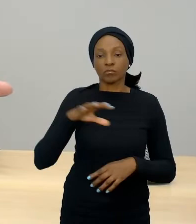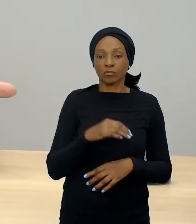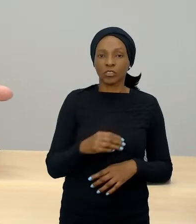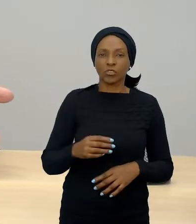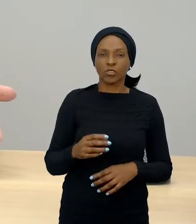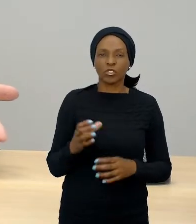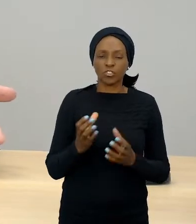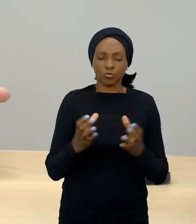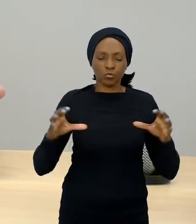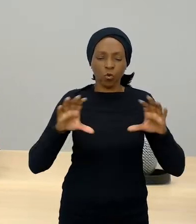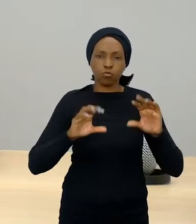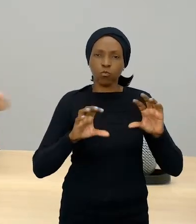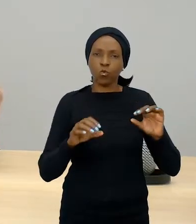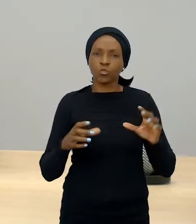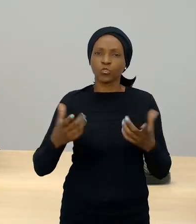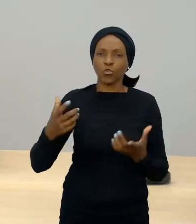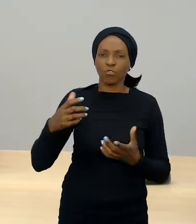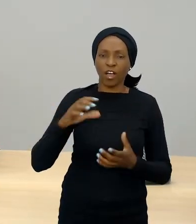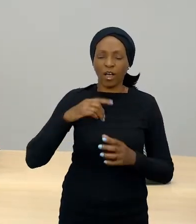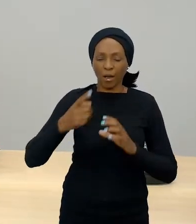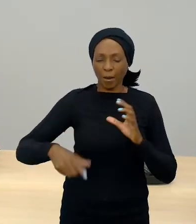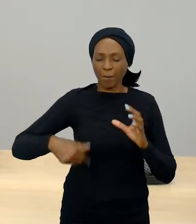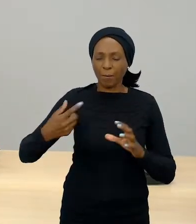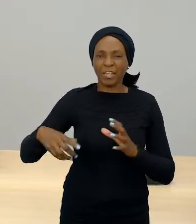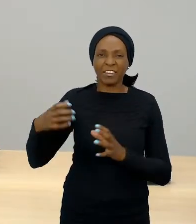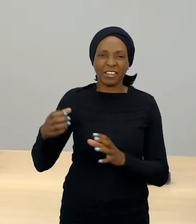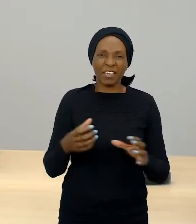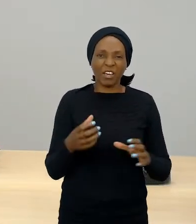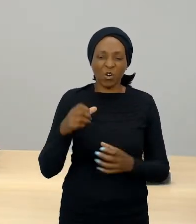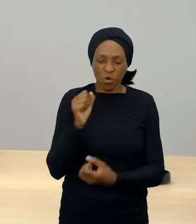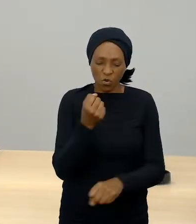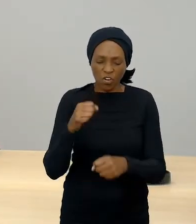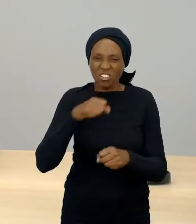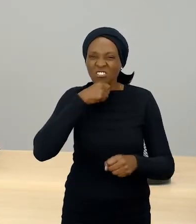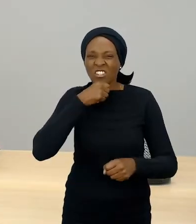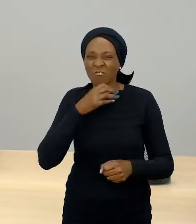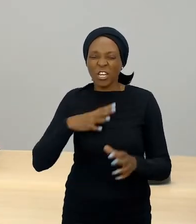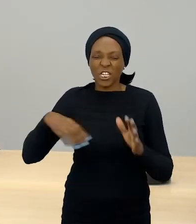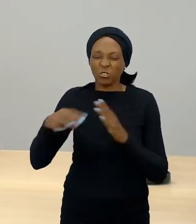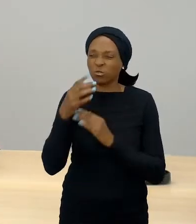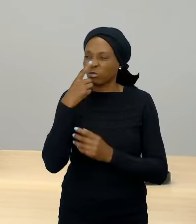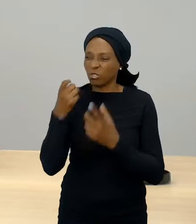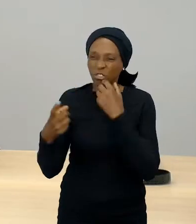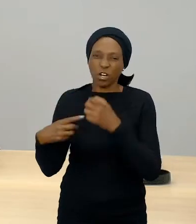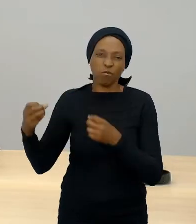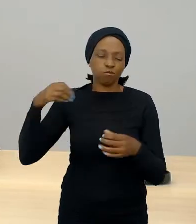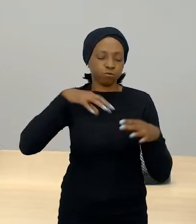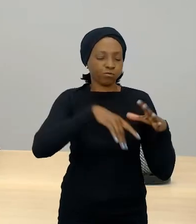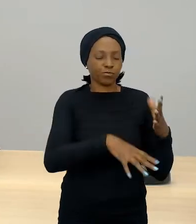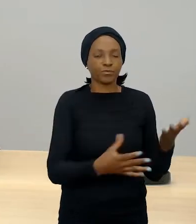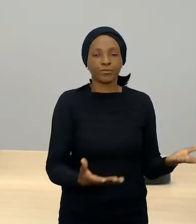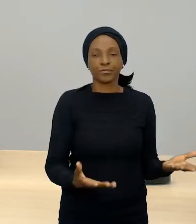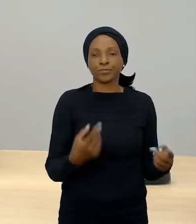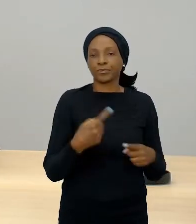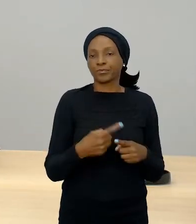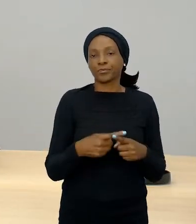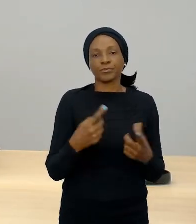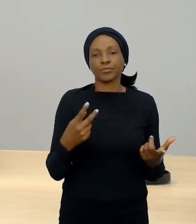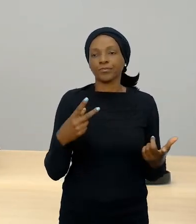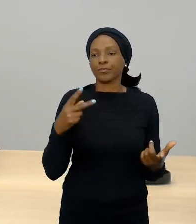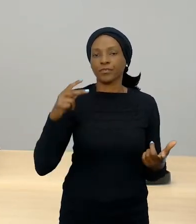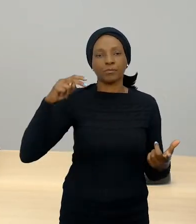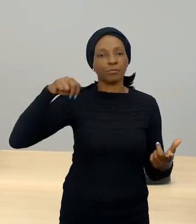sofá, pneu, vassoura velha, tudo dentro do córrego. Porque senão depois na enchente, o pneu, a